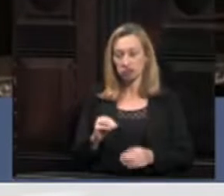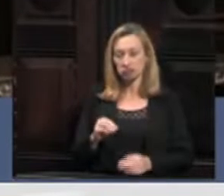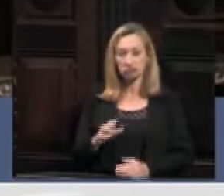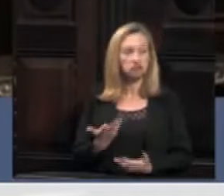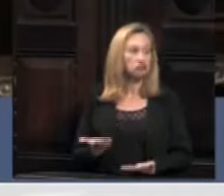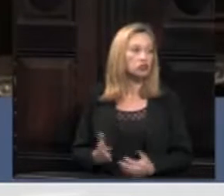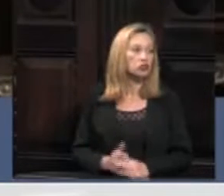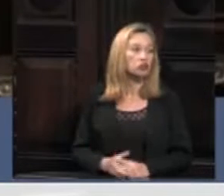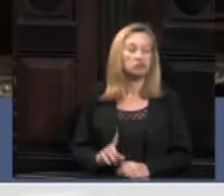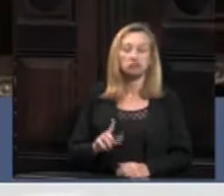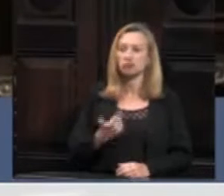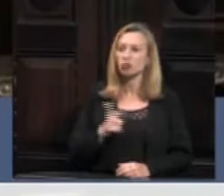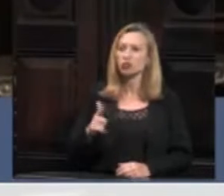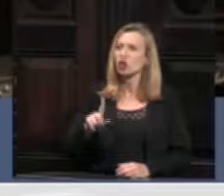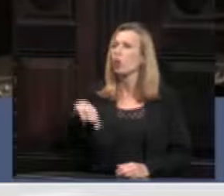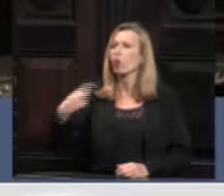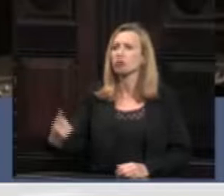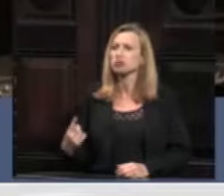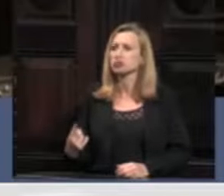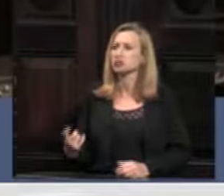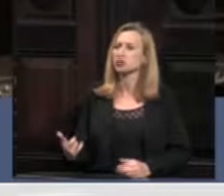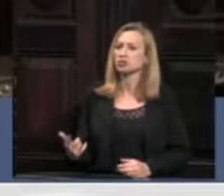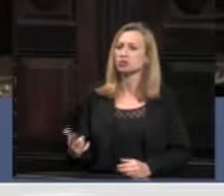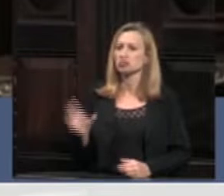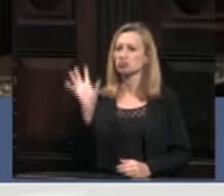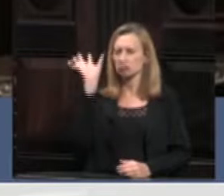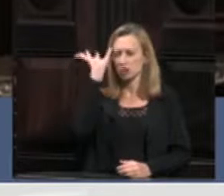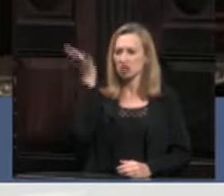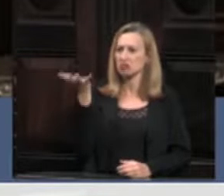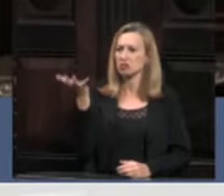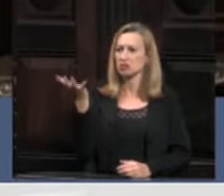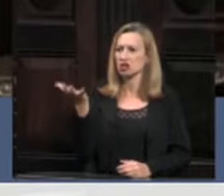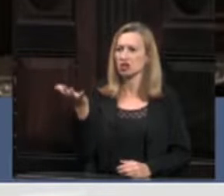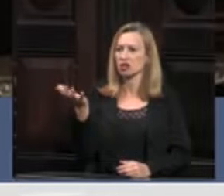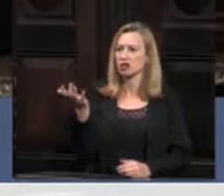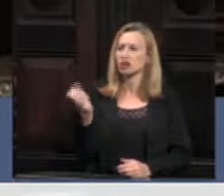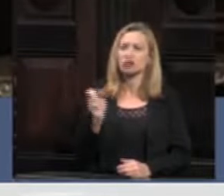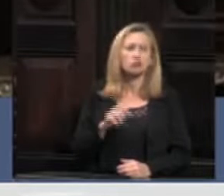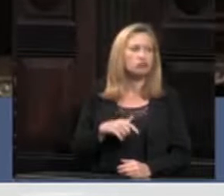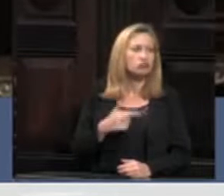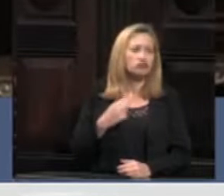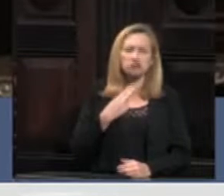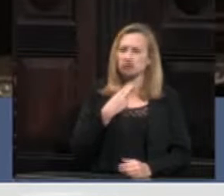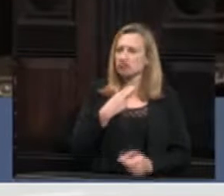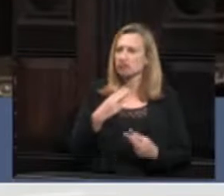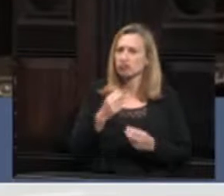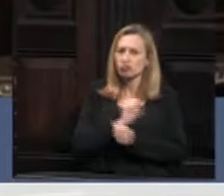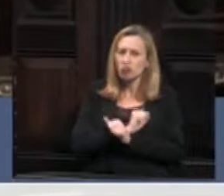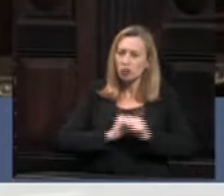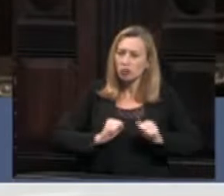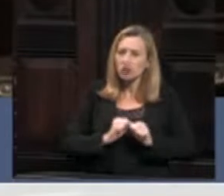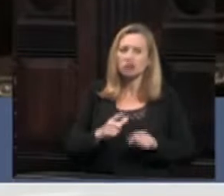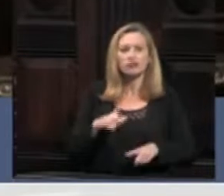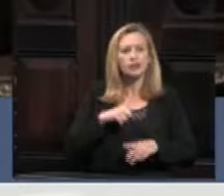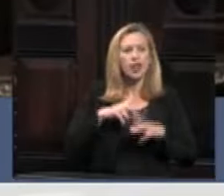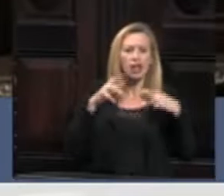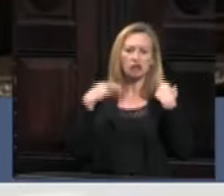presidente, outra saída. Não é possível ter sessão